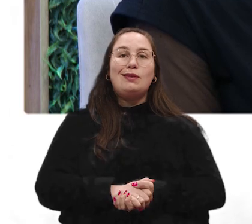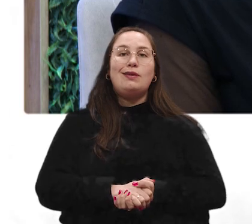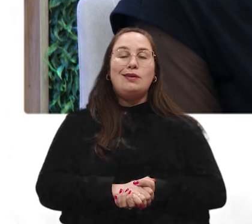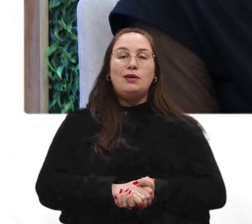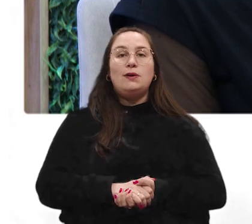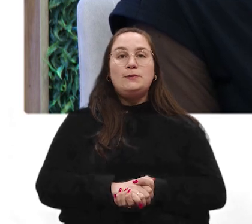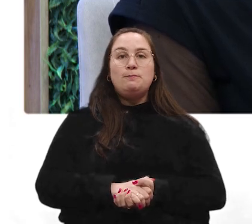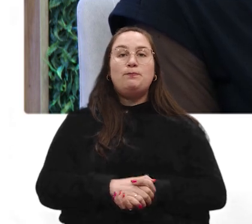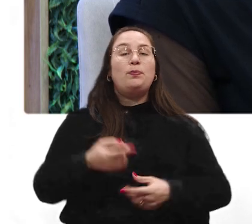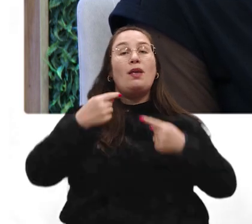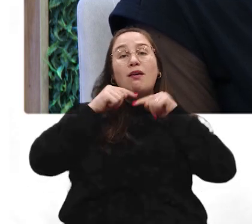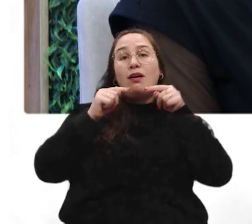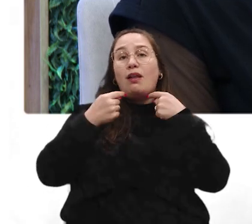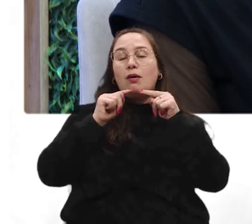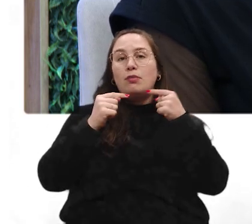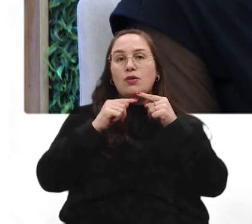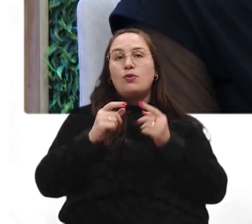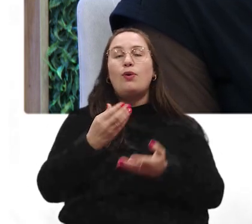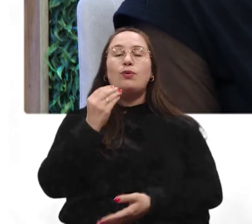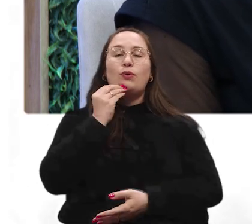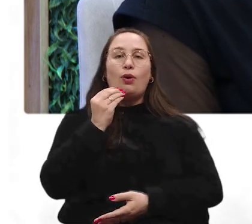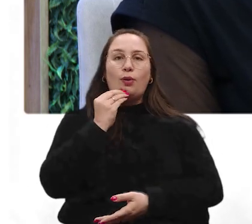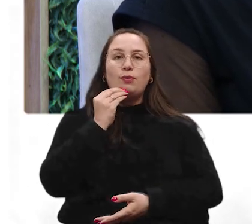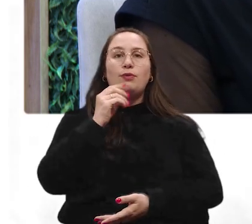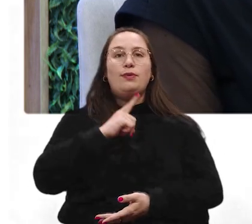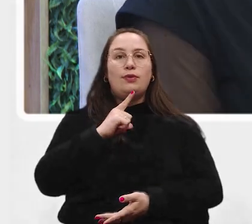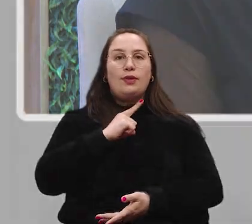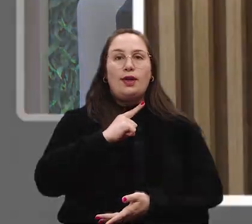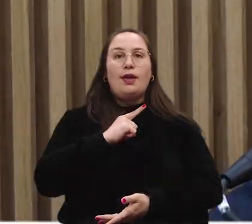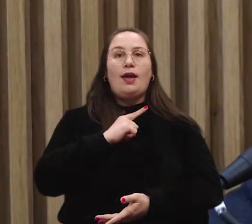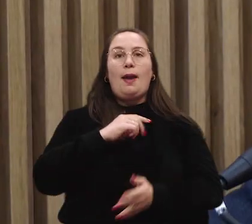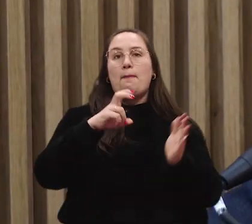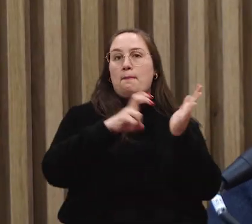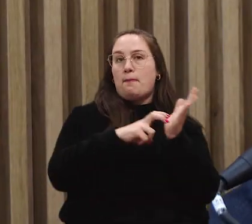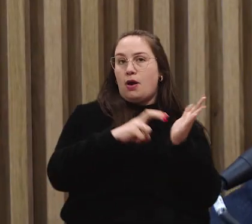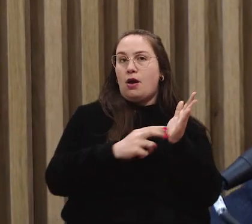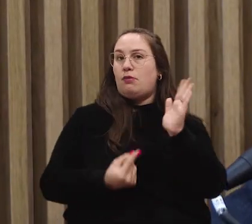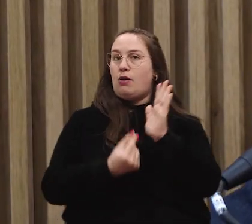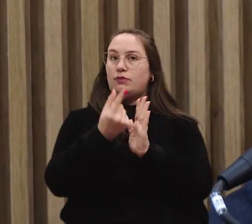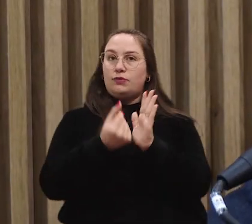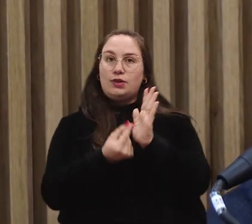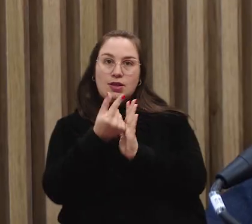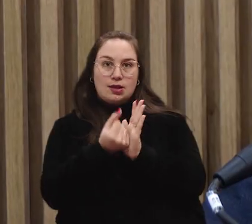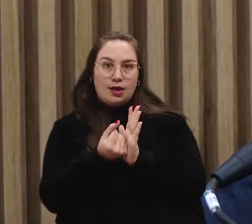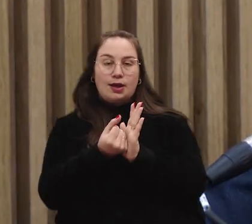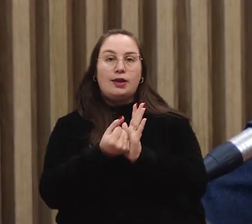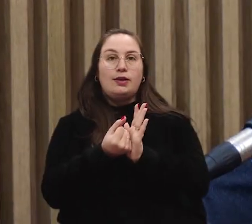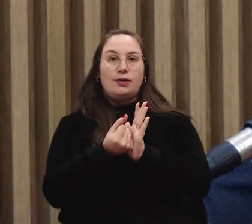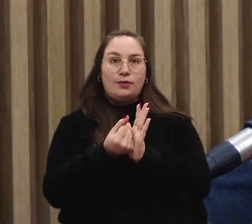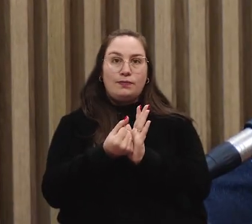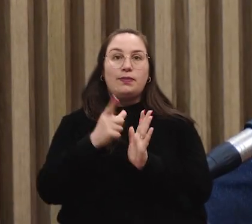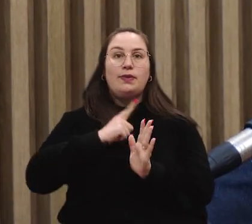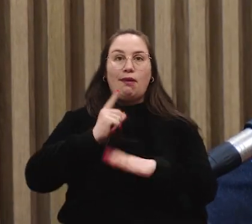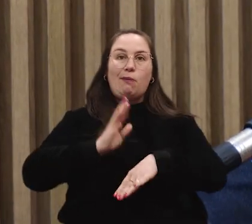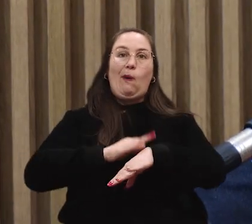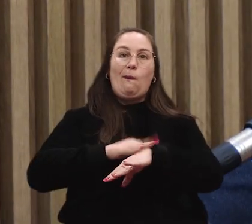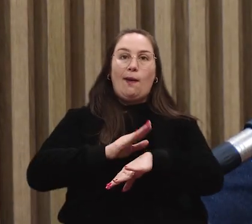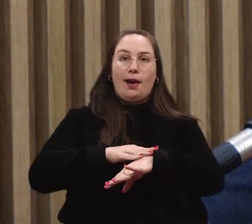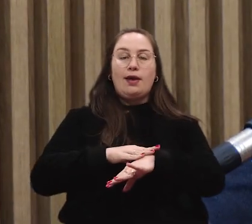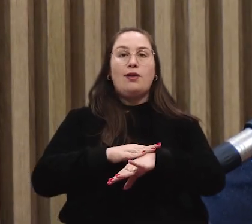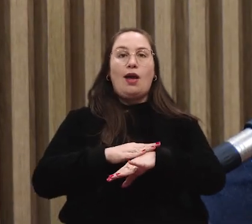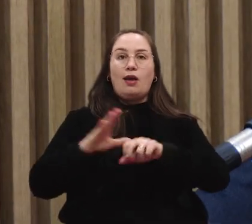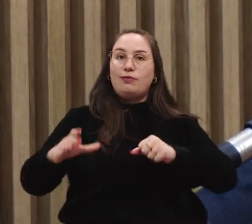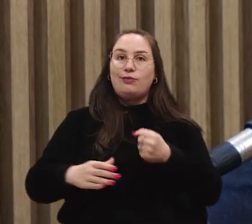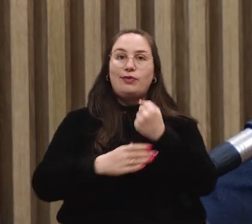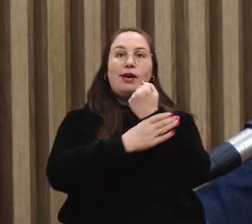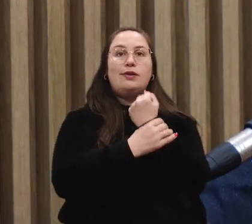realidade, as reclamações, claro, a gente tem, principalmente bancos, financeiras, é claro que tem situações